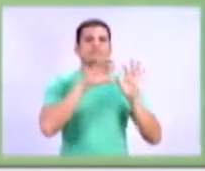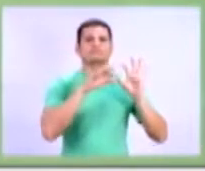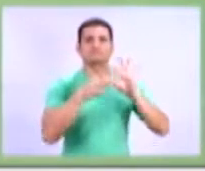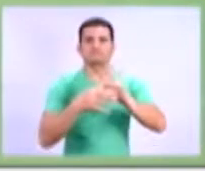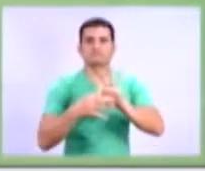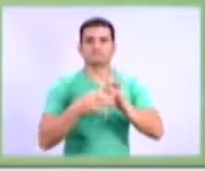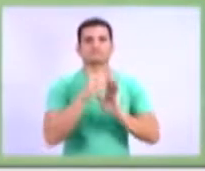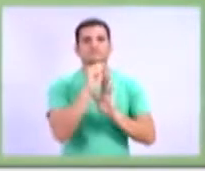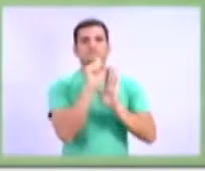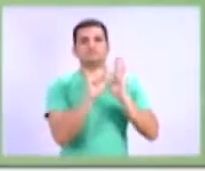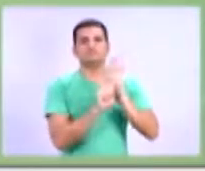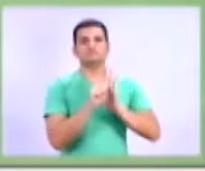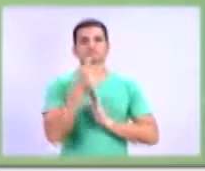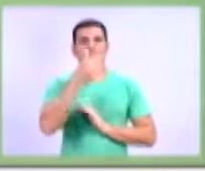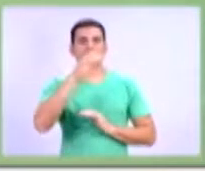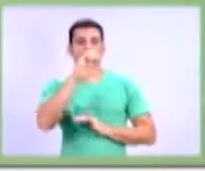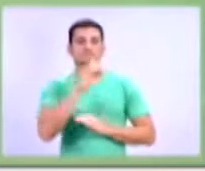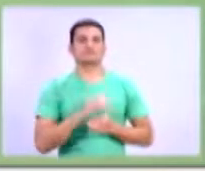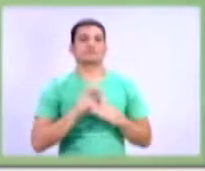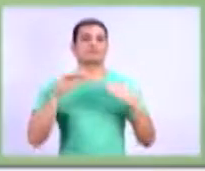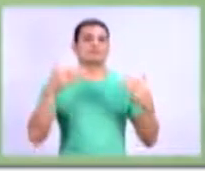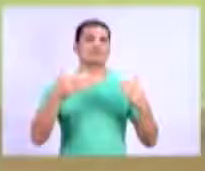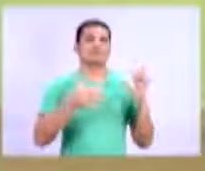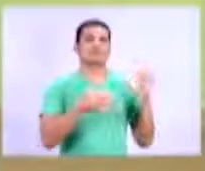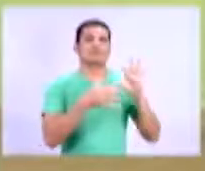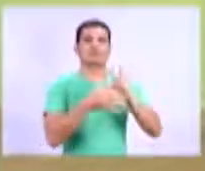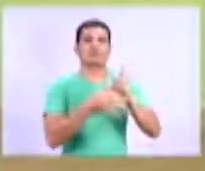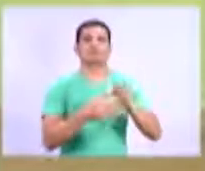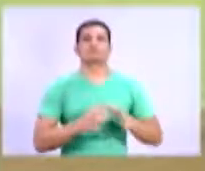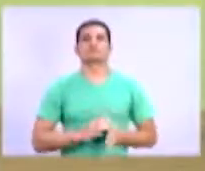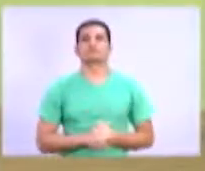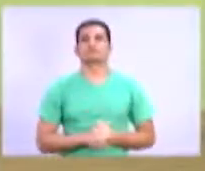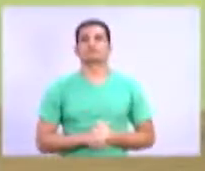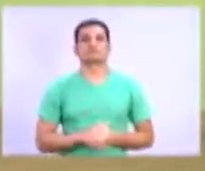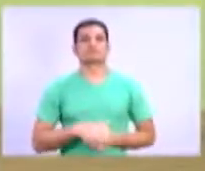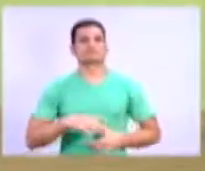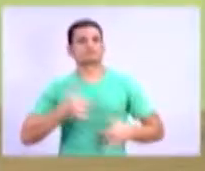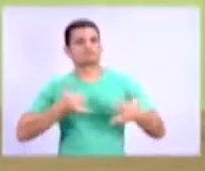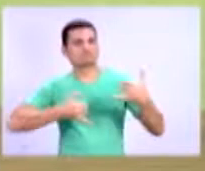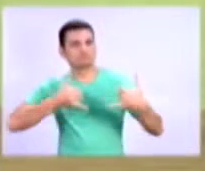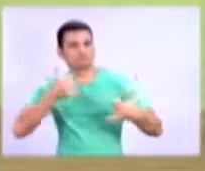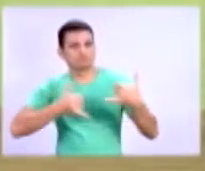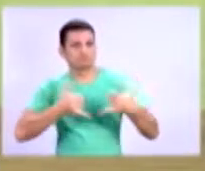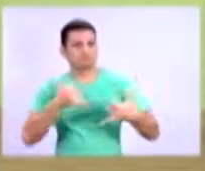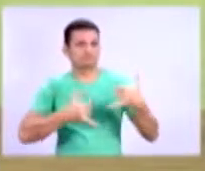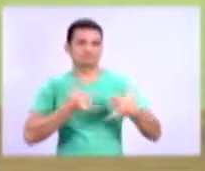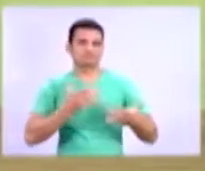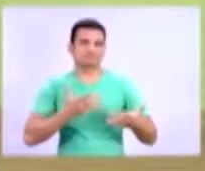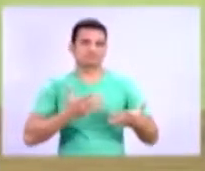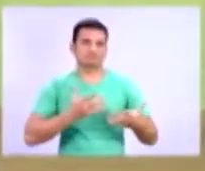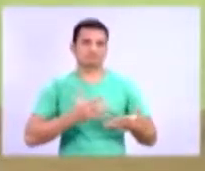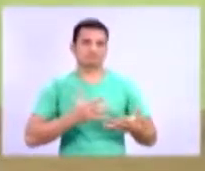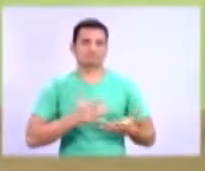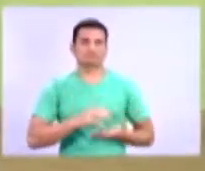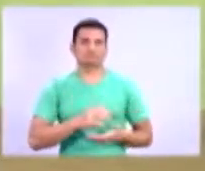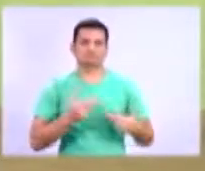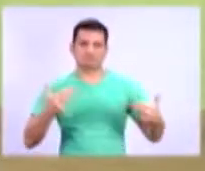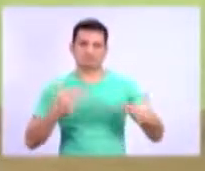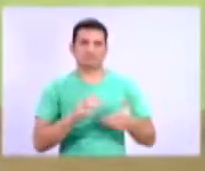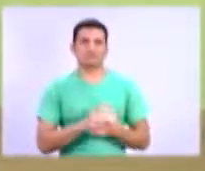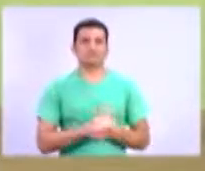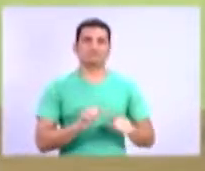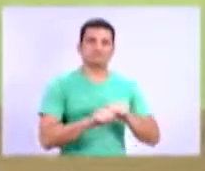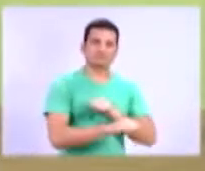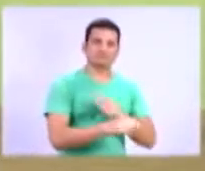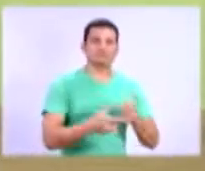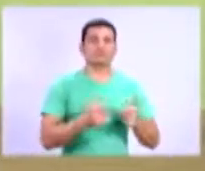qual é o contexto que vivemos aí? O contexto de guerras, de atrocidades. Então, a ética dos direitos